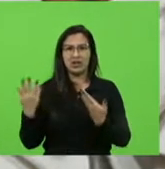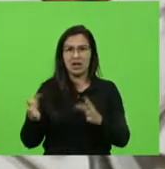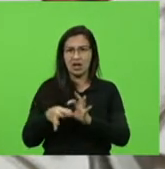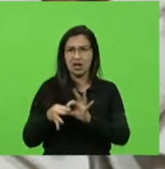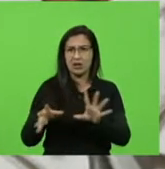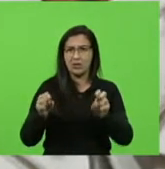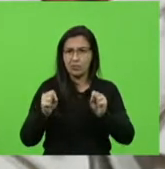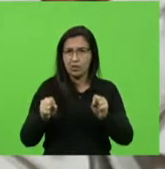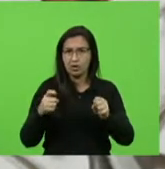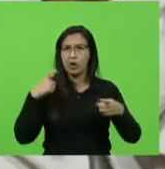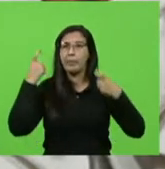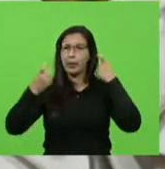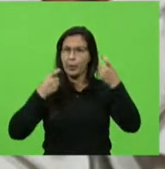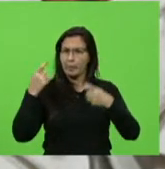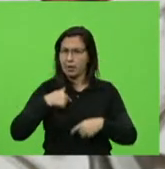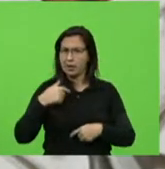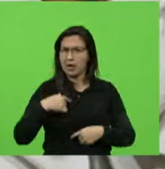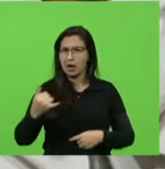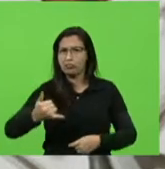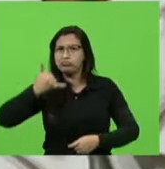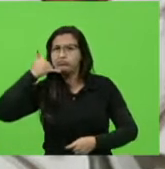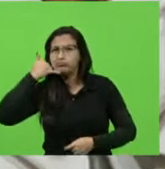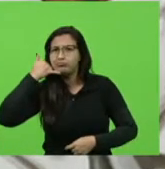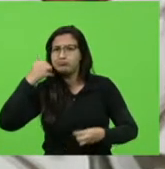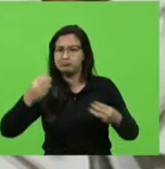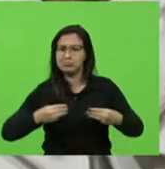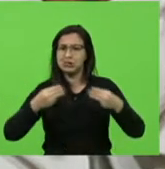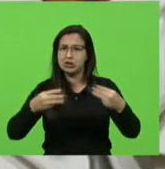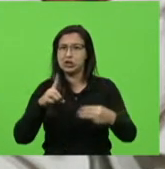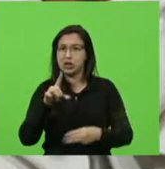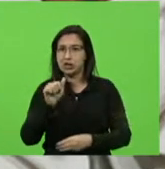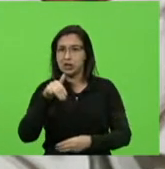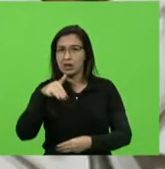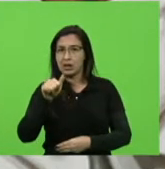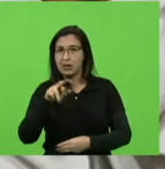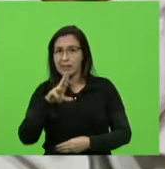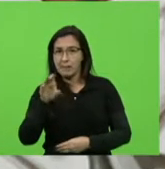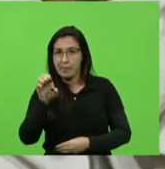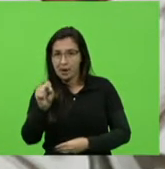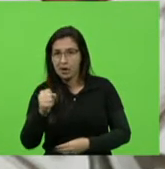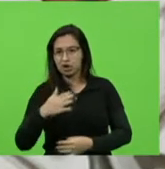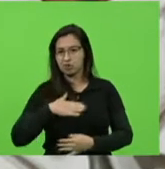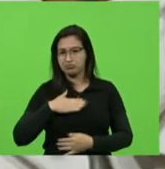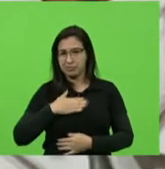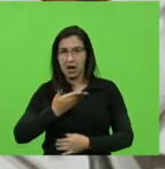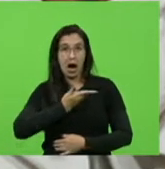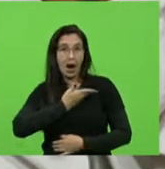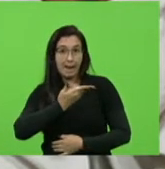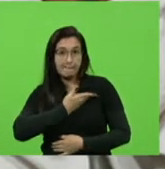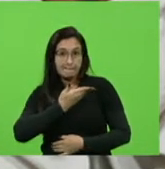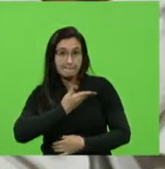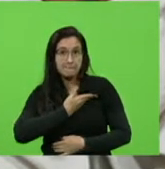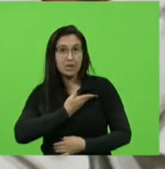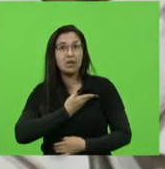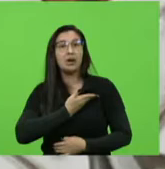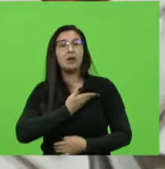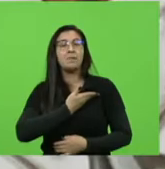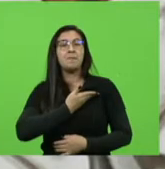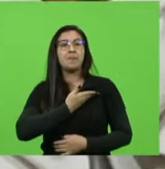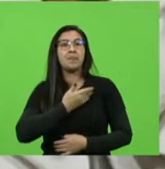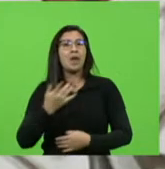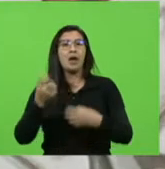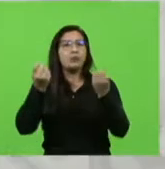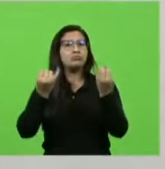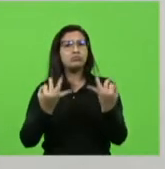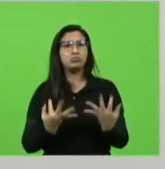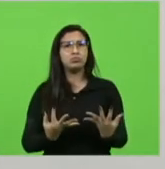isso, eu telefonei para a ministra Damares, que é muito minha amiga e muito combativa em relação à erotização de crianças, e ela explicou